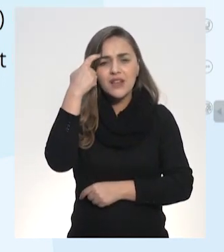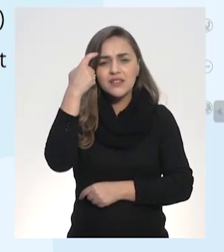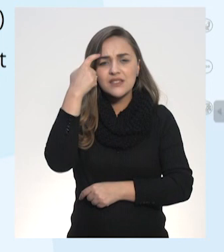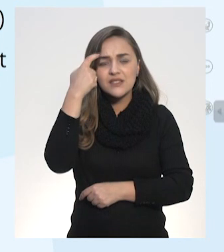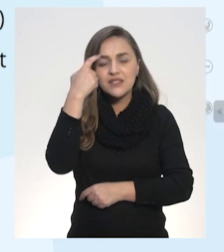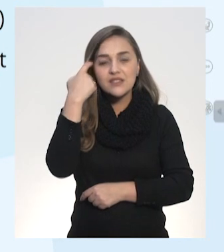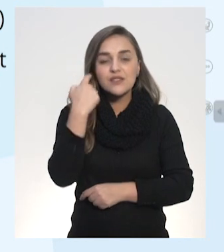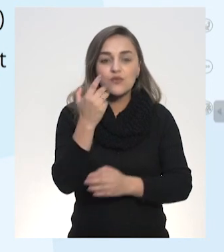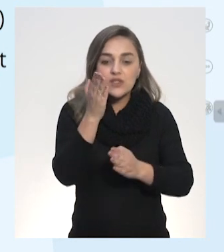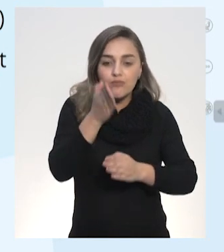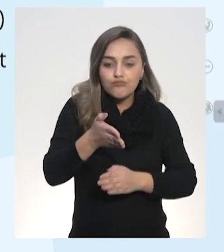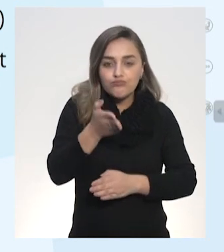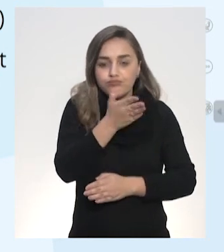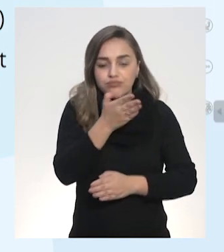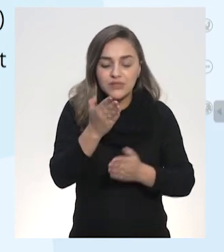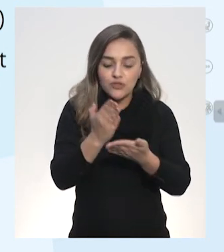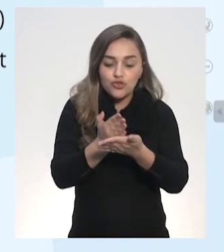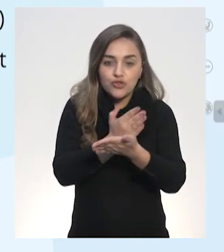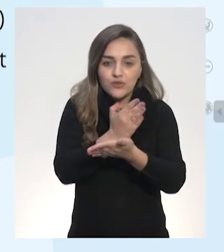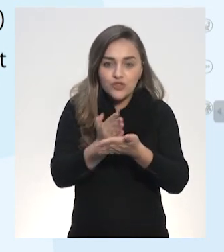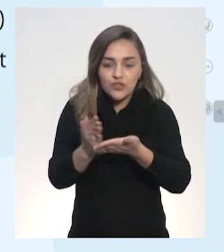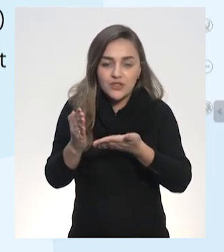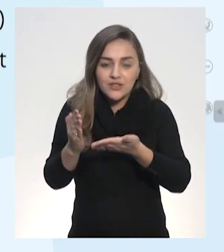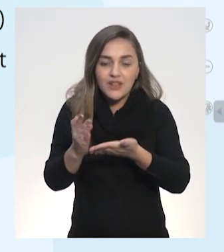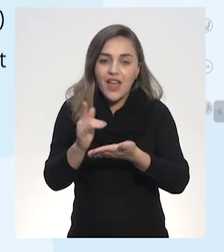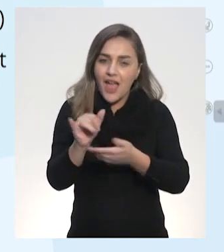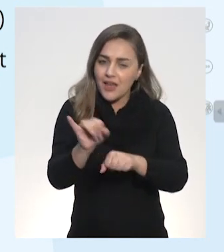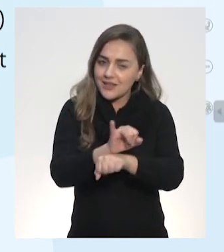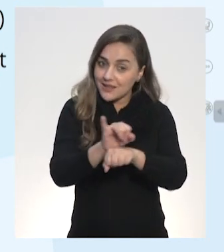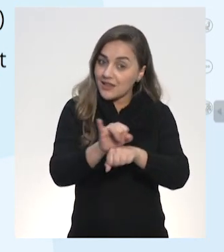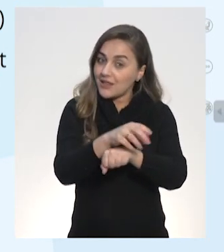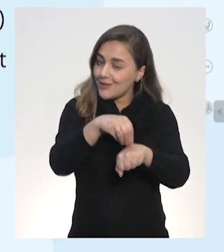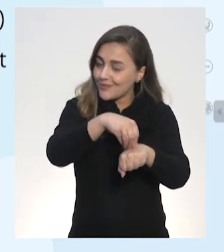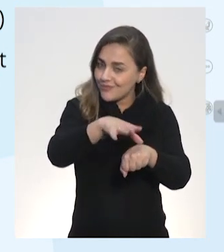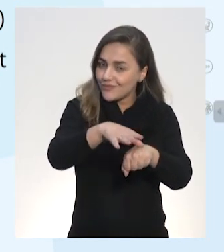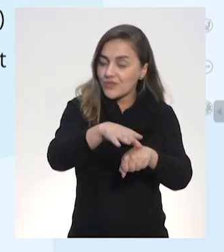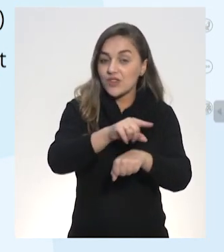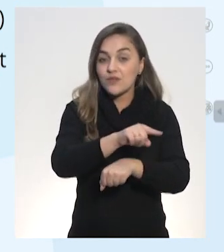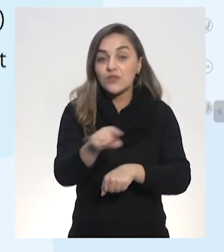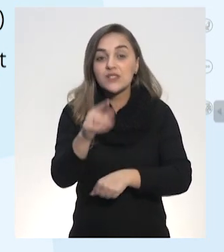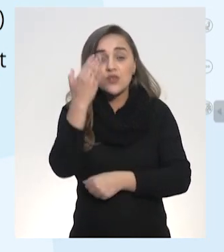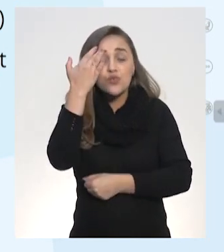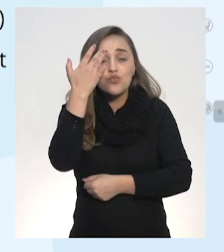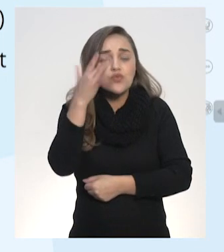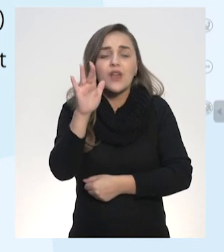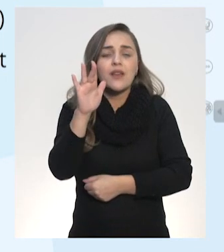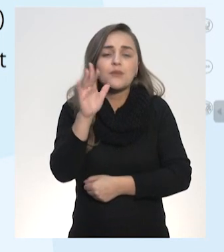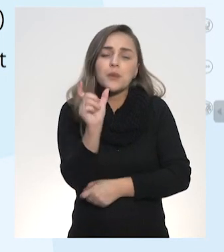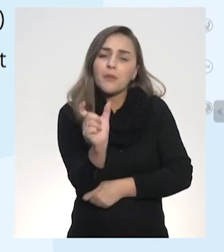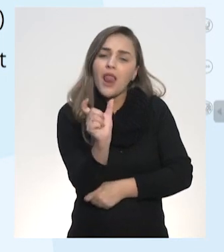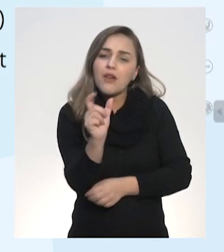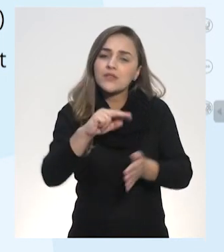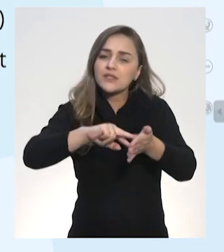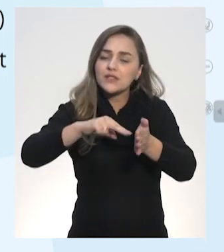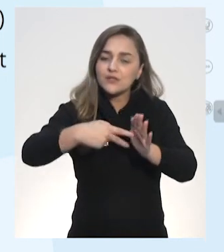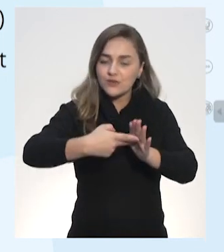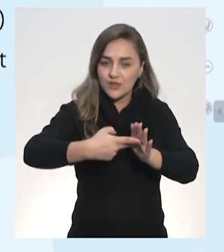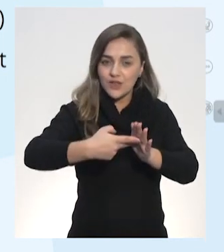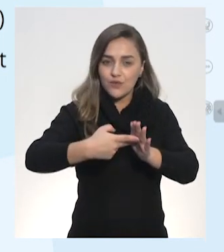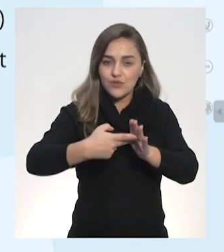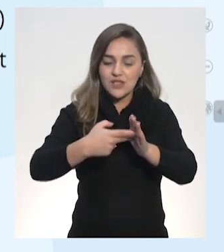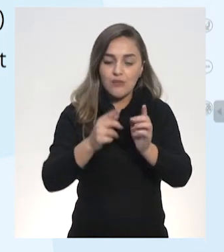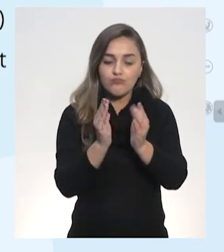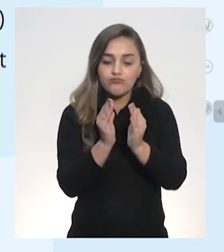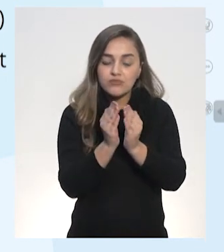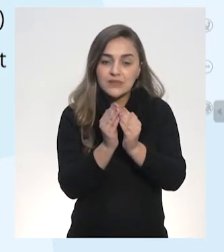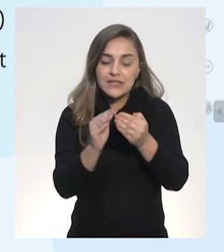você cortar a palavra, isso aí é uma estratégia legal que vocês podem fazer. Quando você não sabe o que a palavra quer dizer, você corta a palavra, que aí você